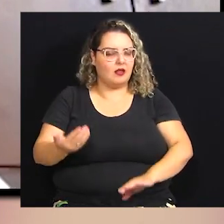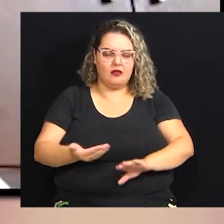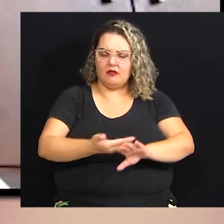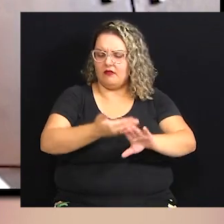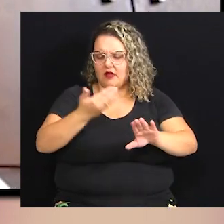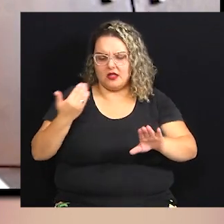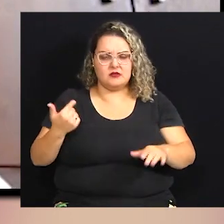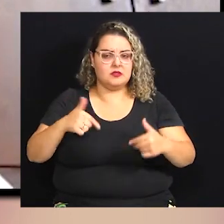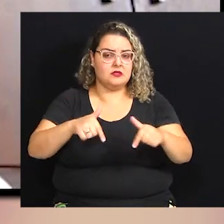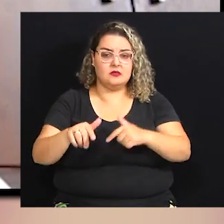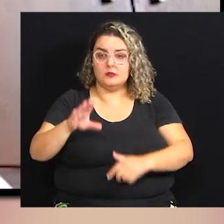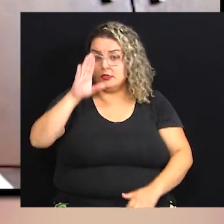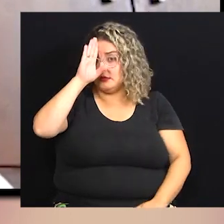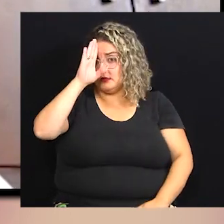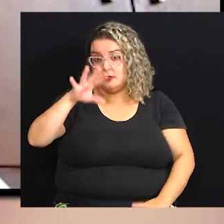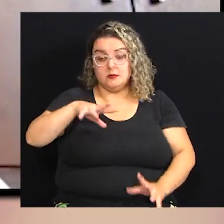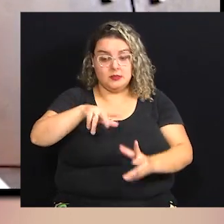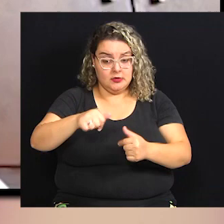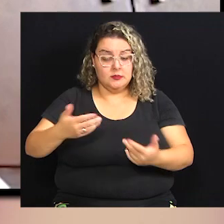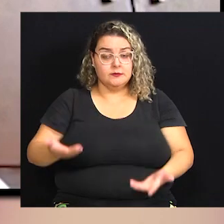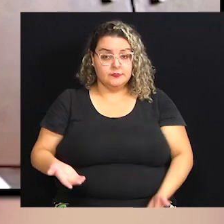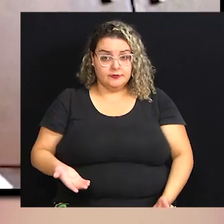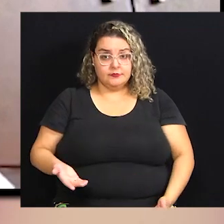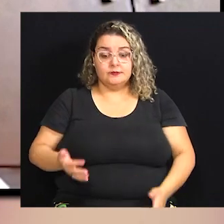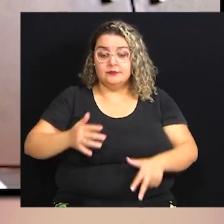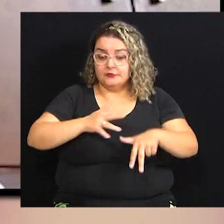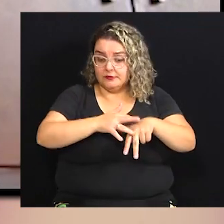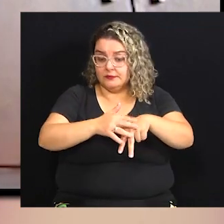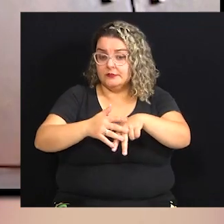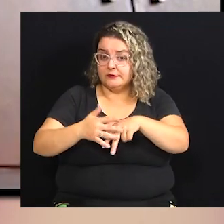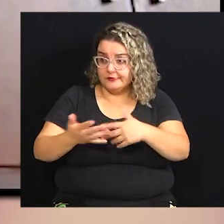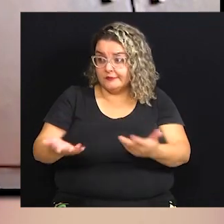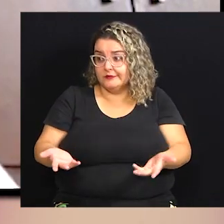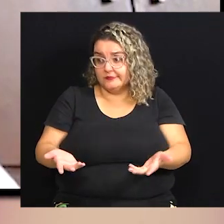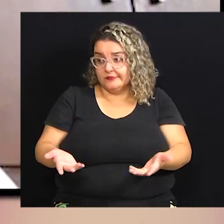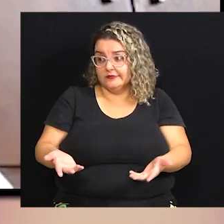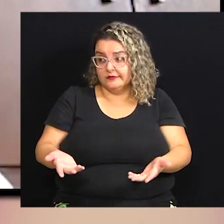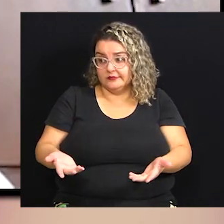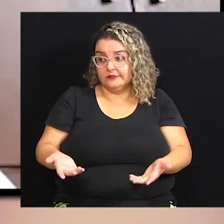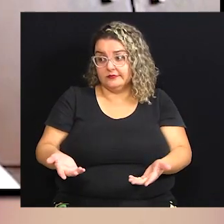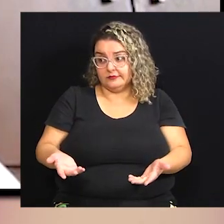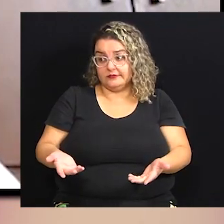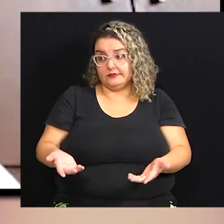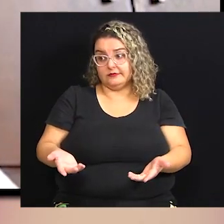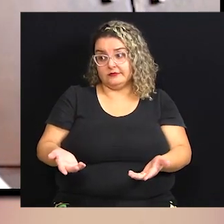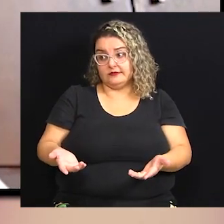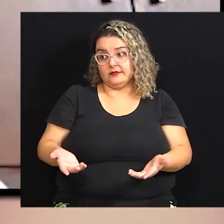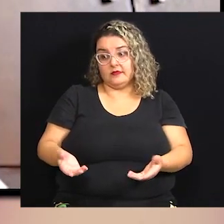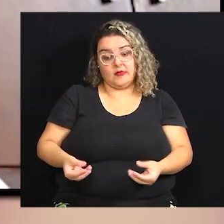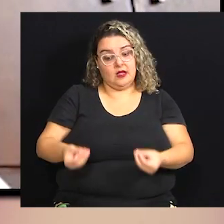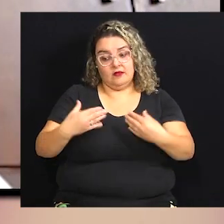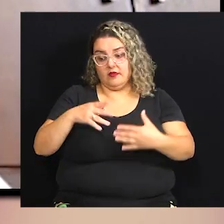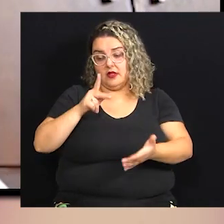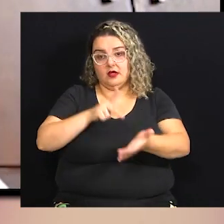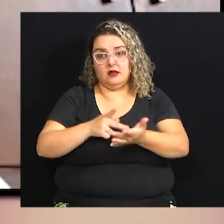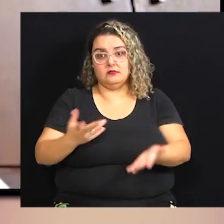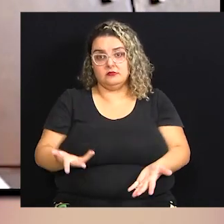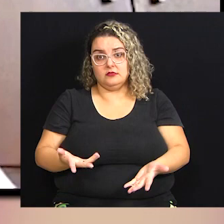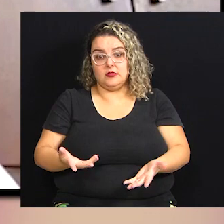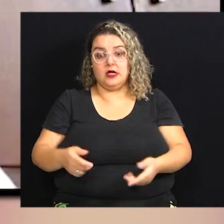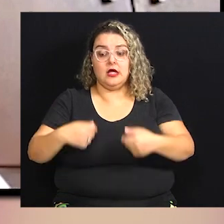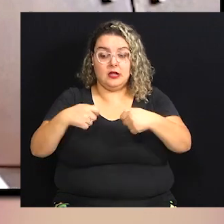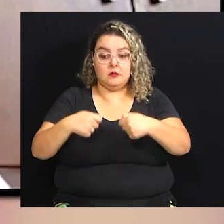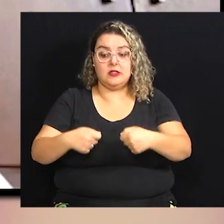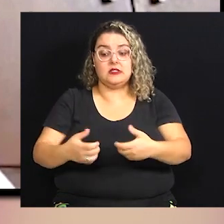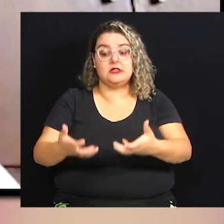causa de afastamento do trabalho, uma das principais causas do mundo, é que o paciente tem que jogar comigo. Não adianta eu ajudar e ele não